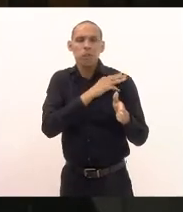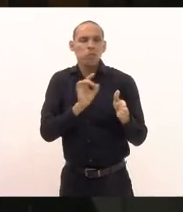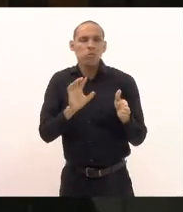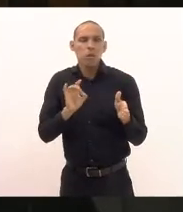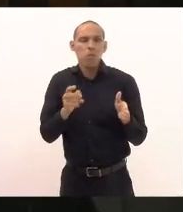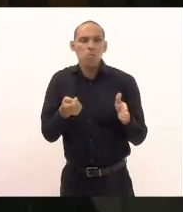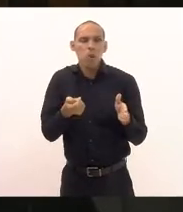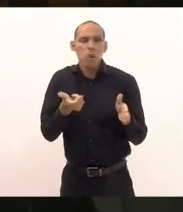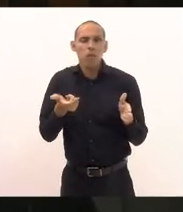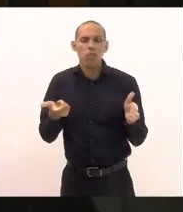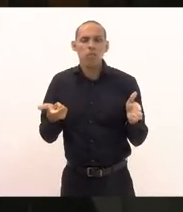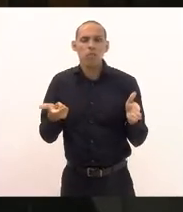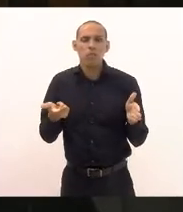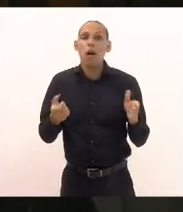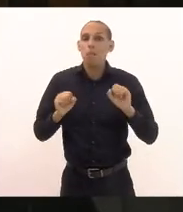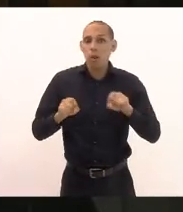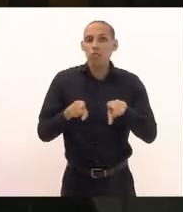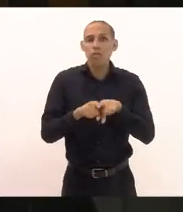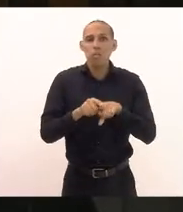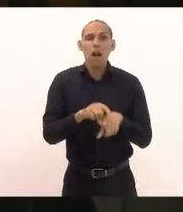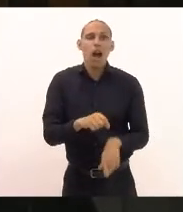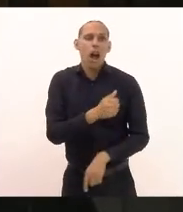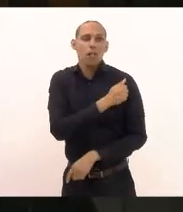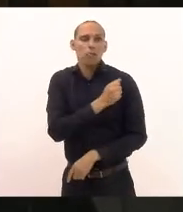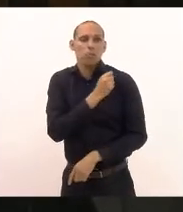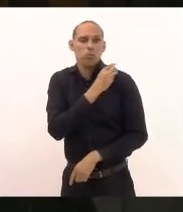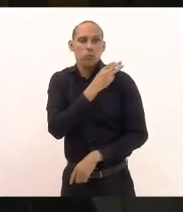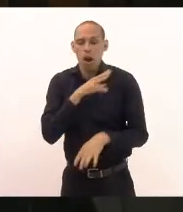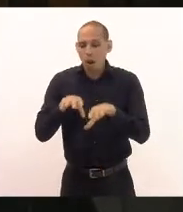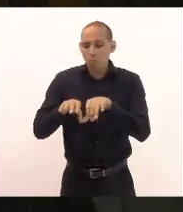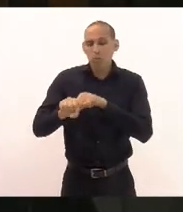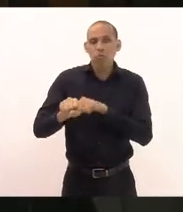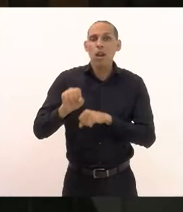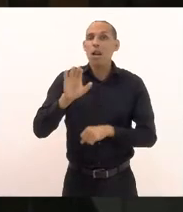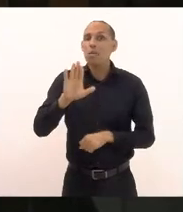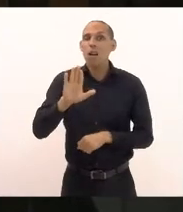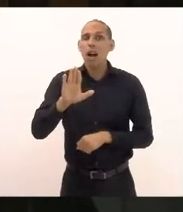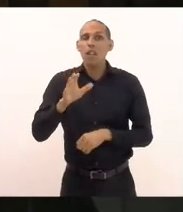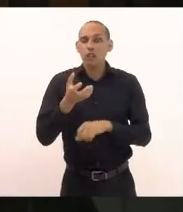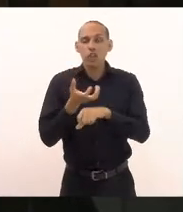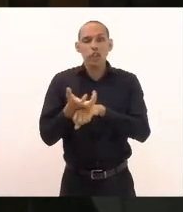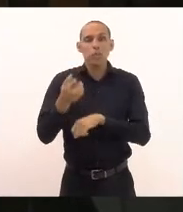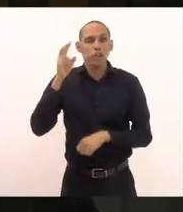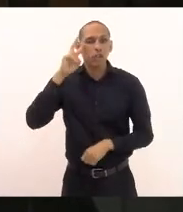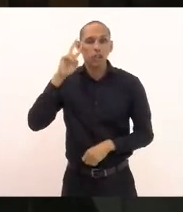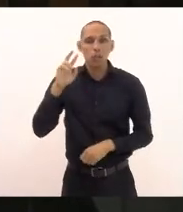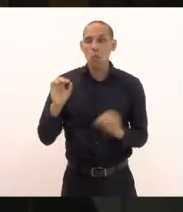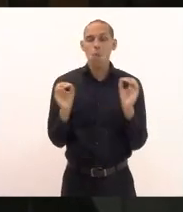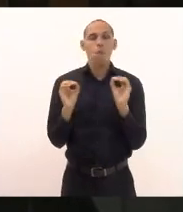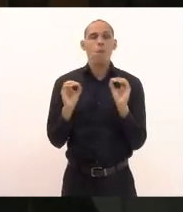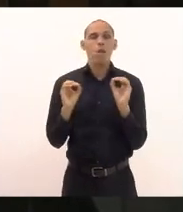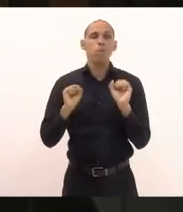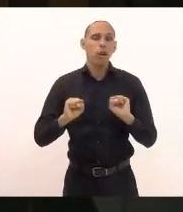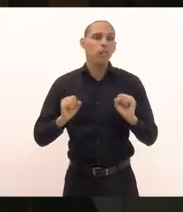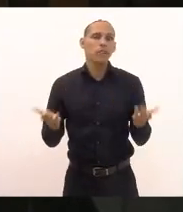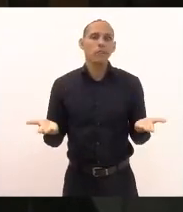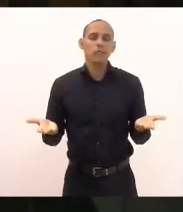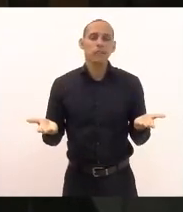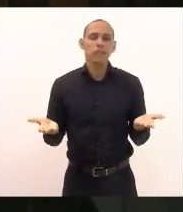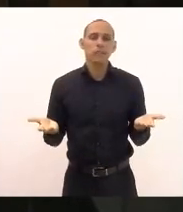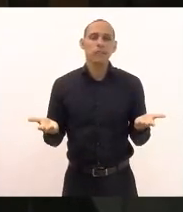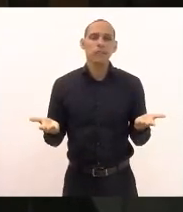ter um estudante que conclua o ensino médio sem ter sequer tido uma disciplina de história.